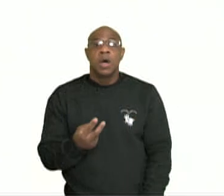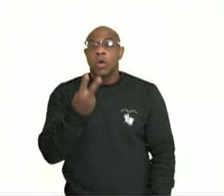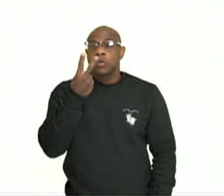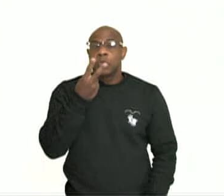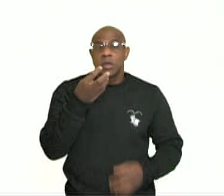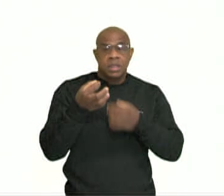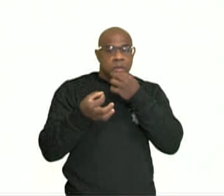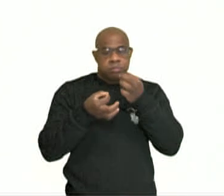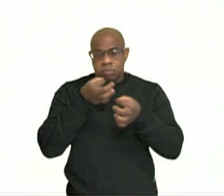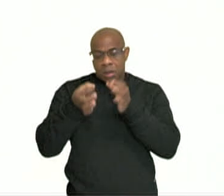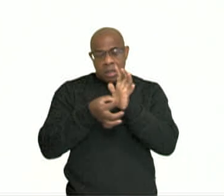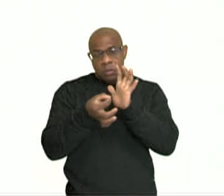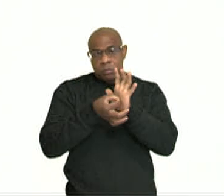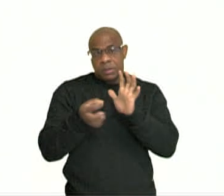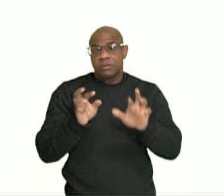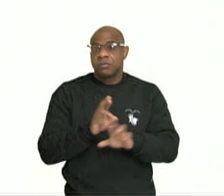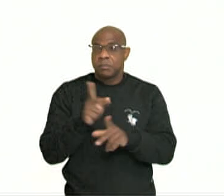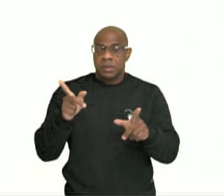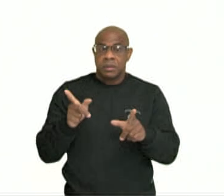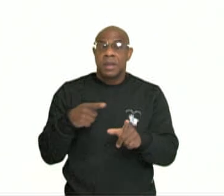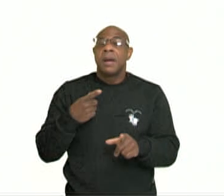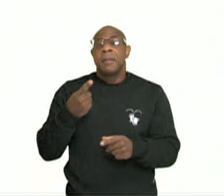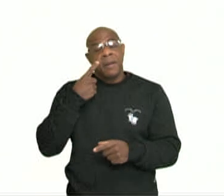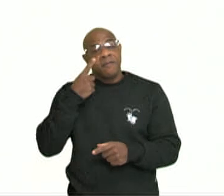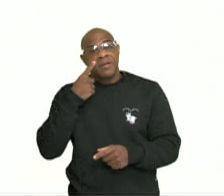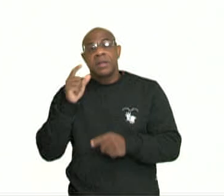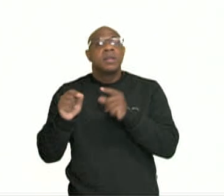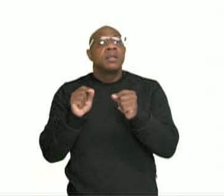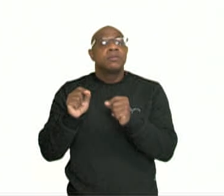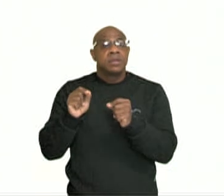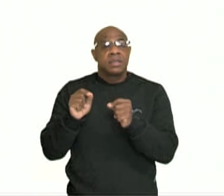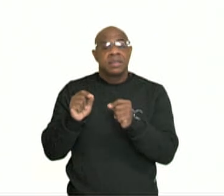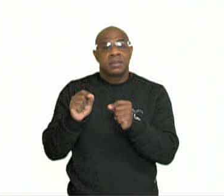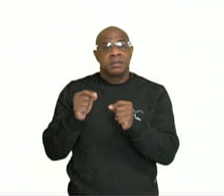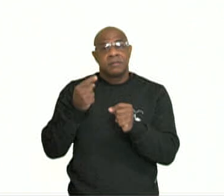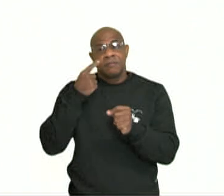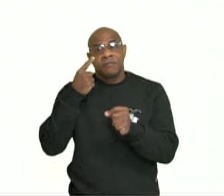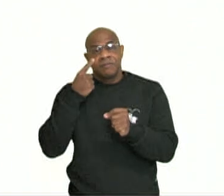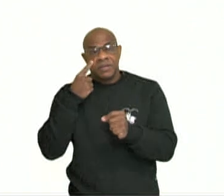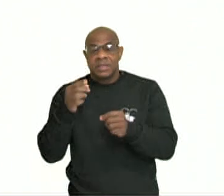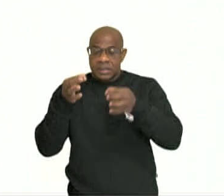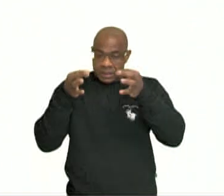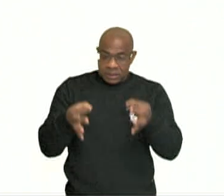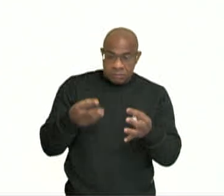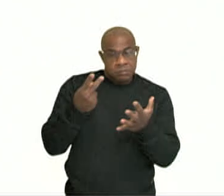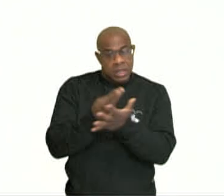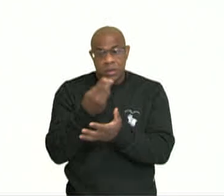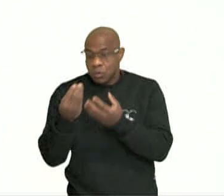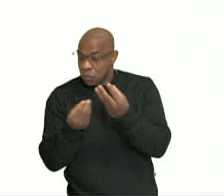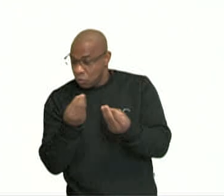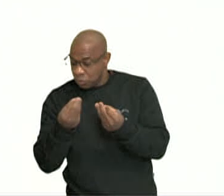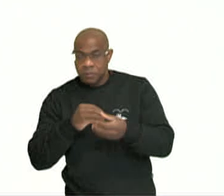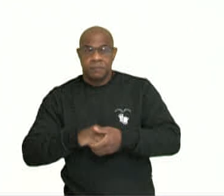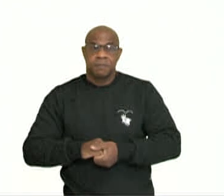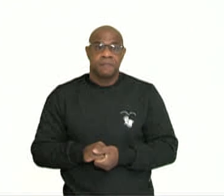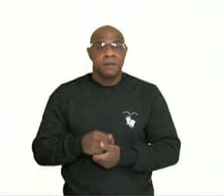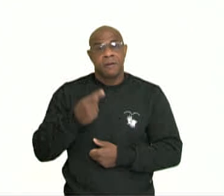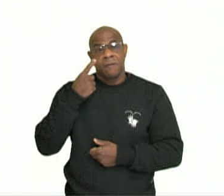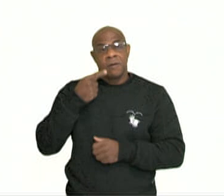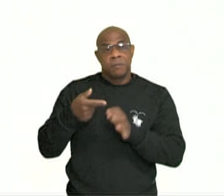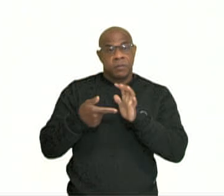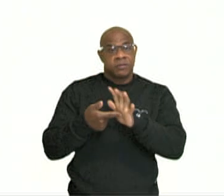argumentos diferentes para defender sua posição sobre a questão da apropriação cultural. Eu vou mostrar para você